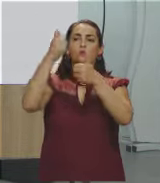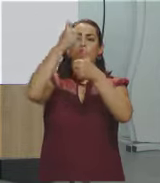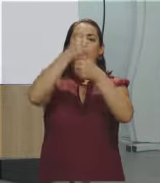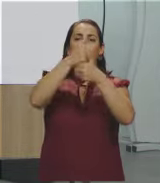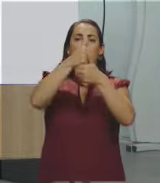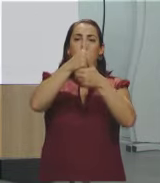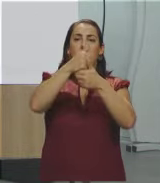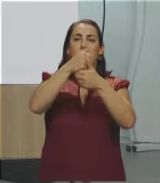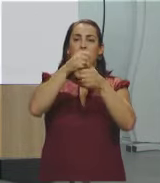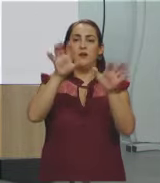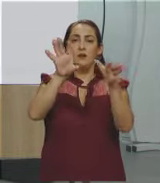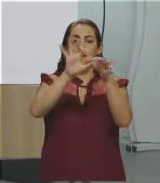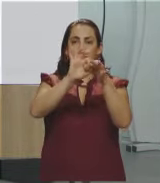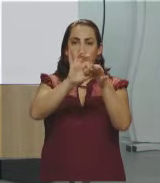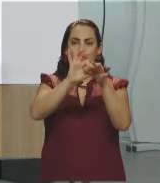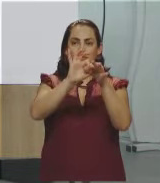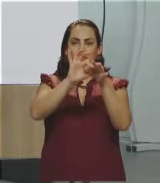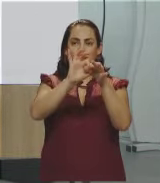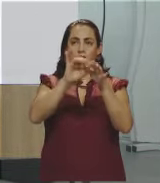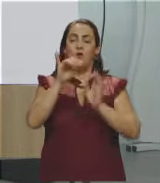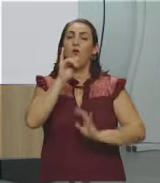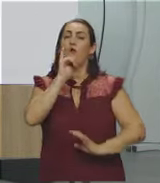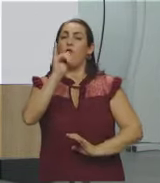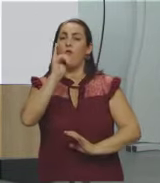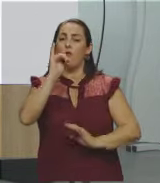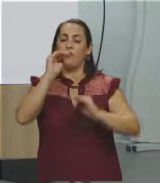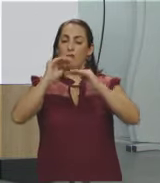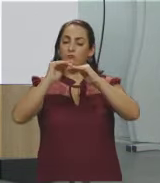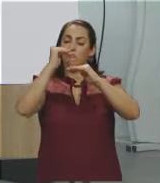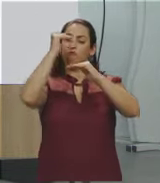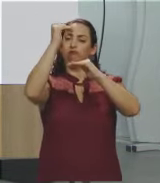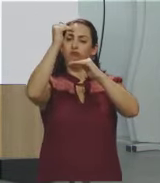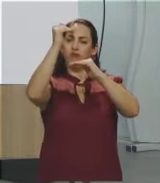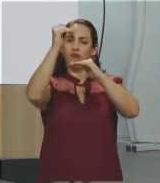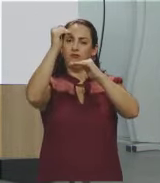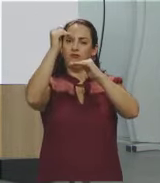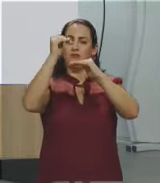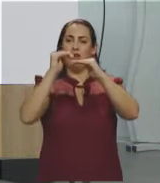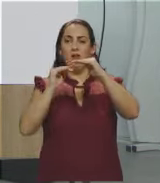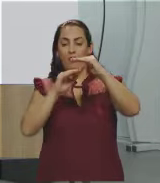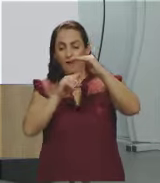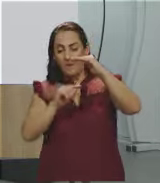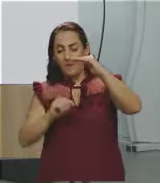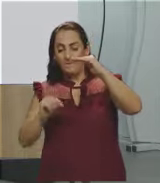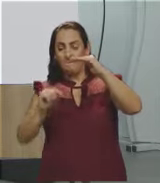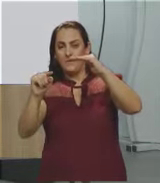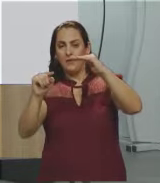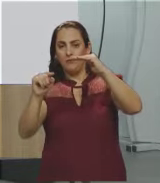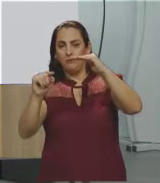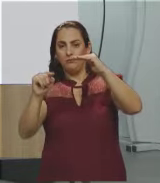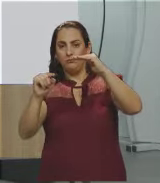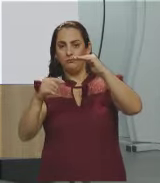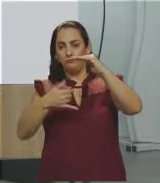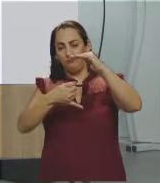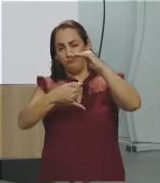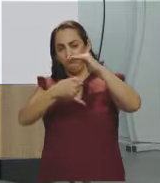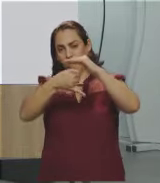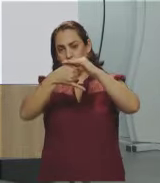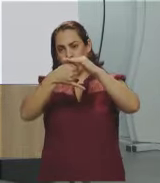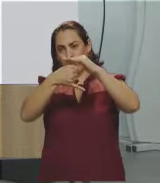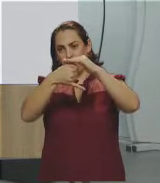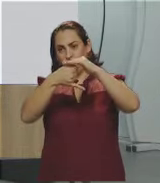E vou guardar essa informação. Vou chamar de parte superior. E aqui embaixo eu vou fazer o R2 em série com o R3, que eu vou chamar de parte